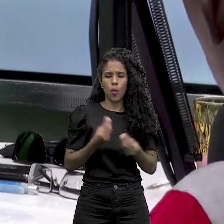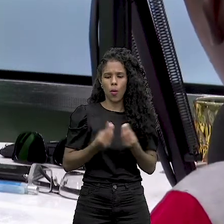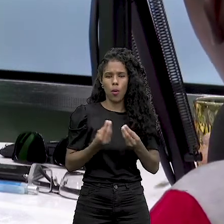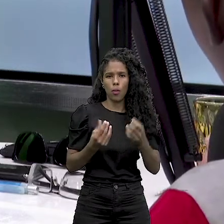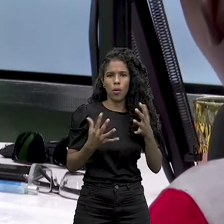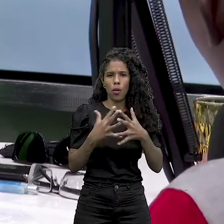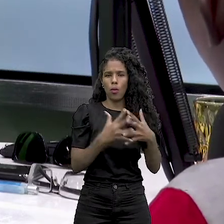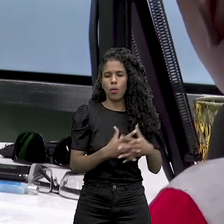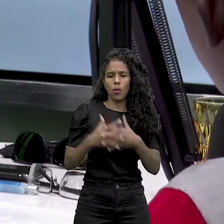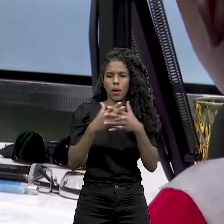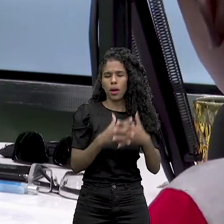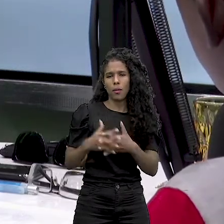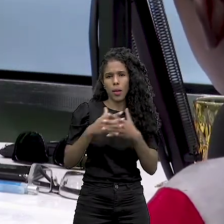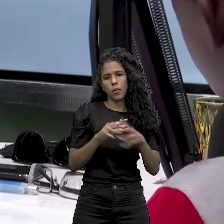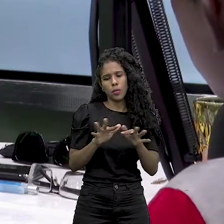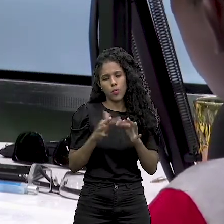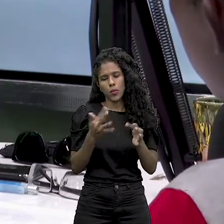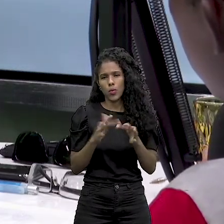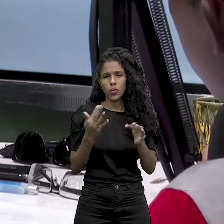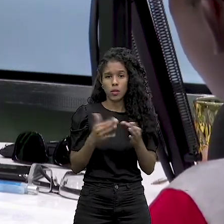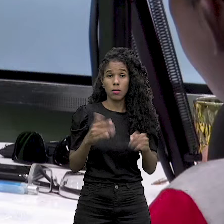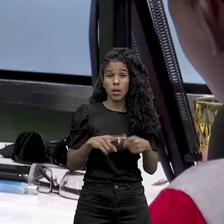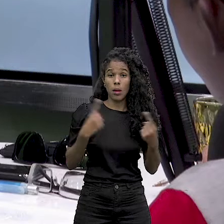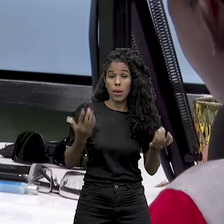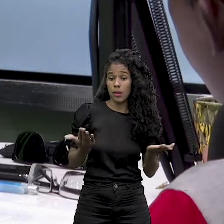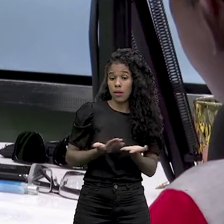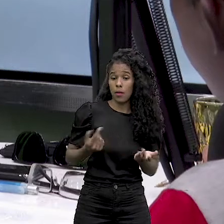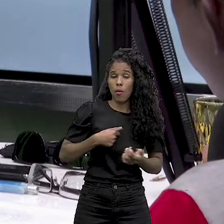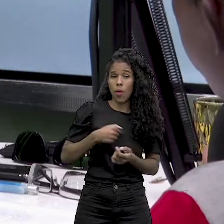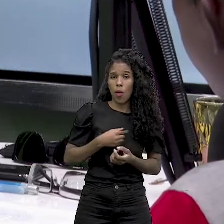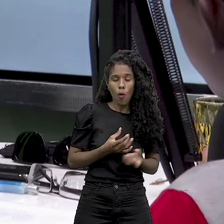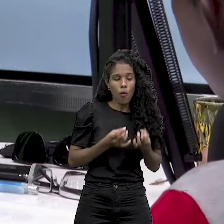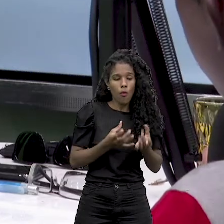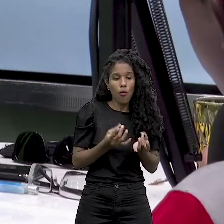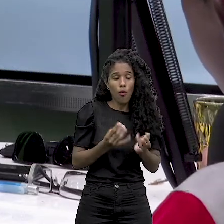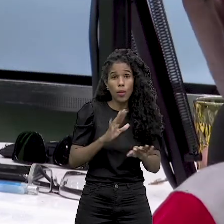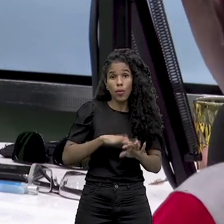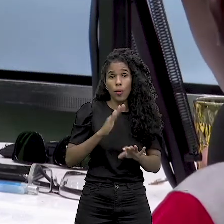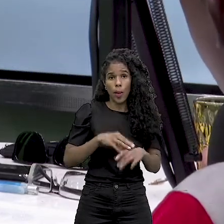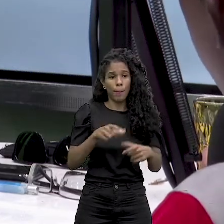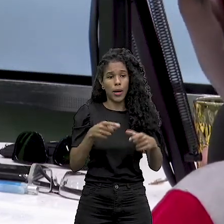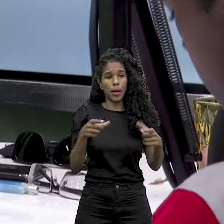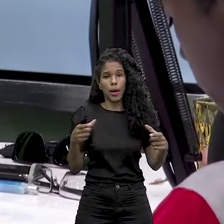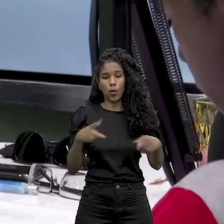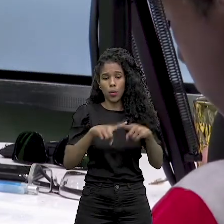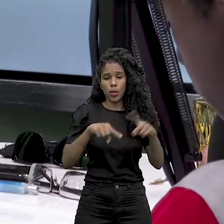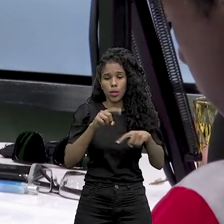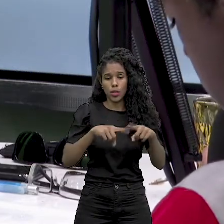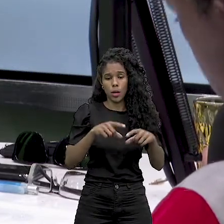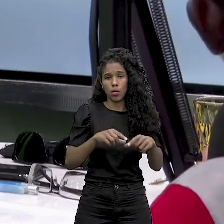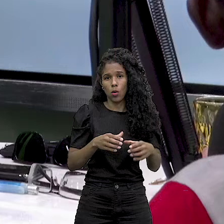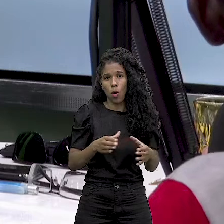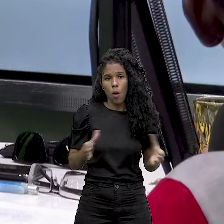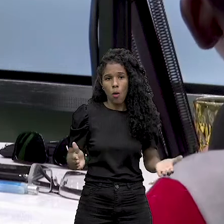vão modificando para incorporar, né, para poder garantir a circulação